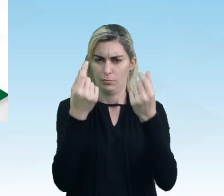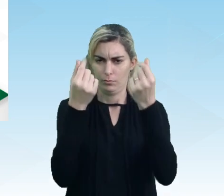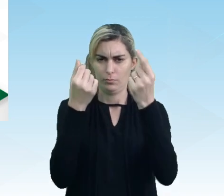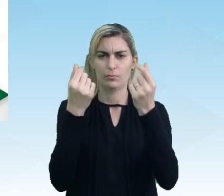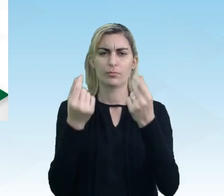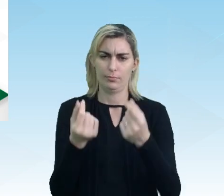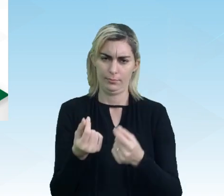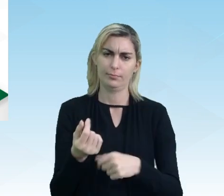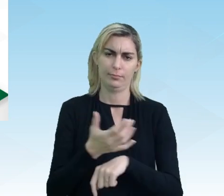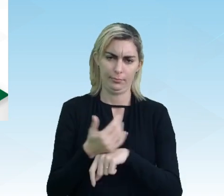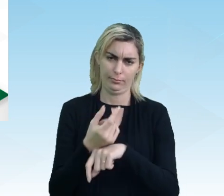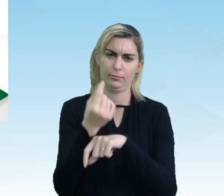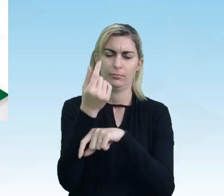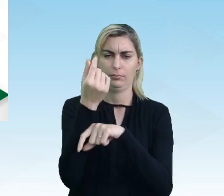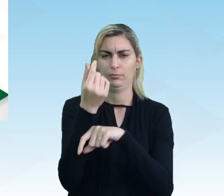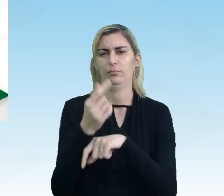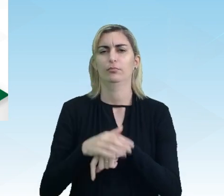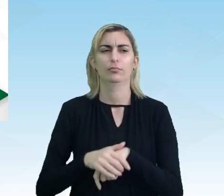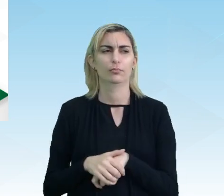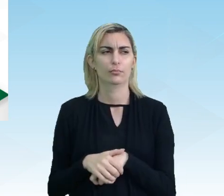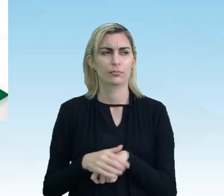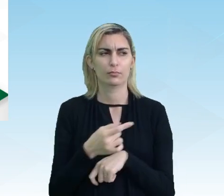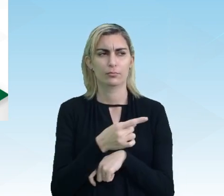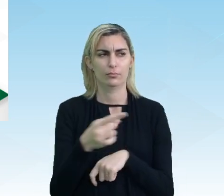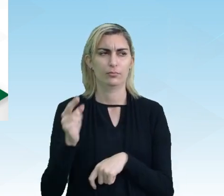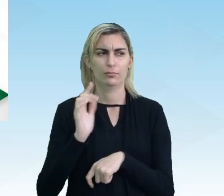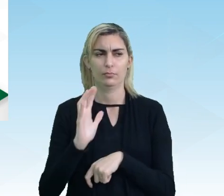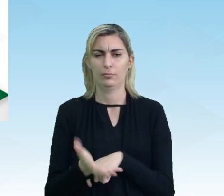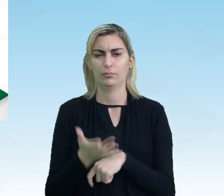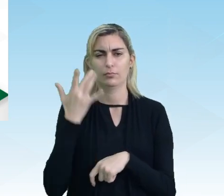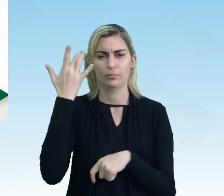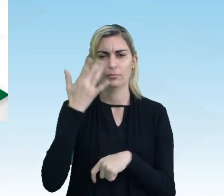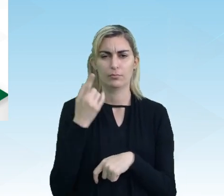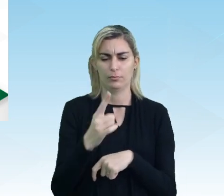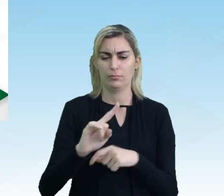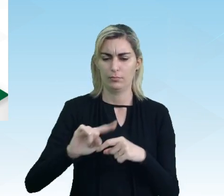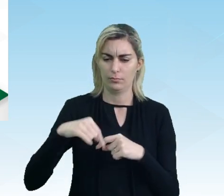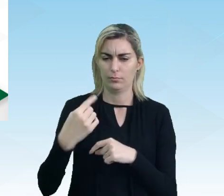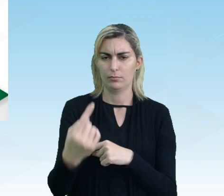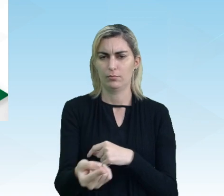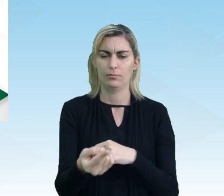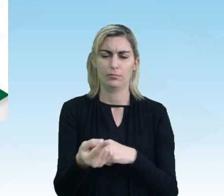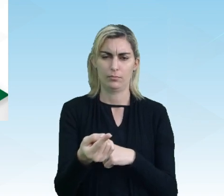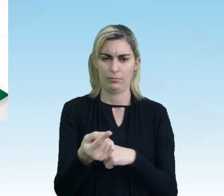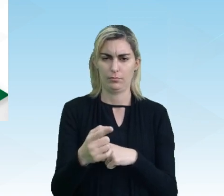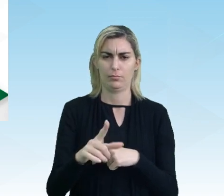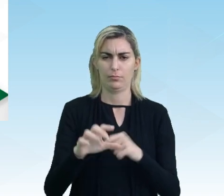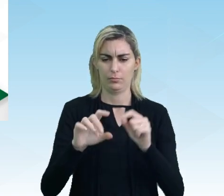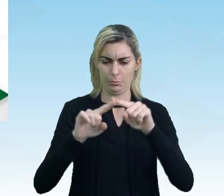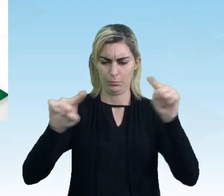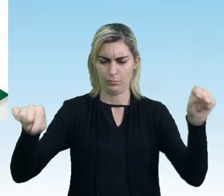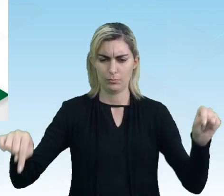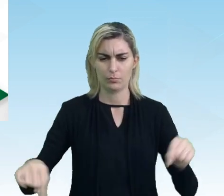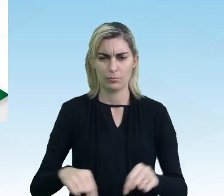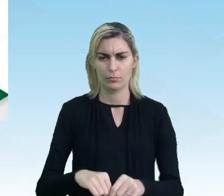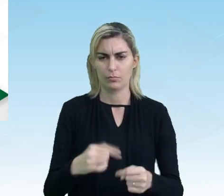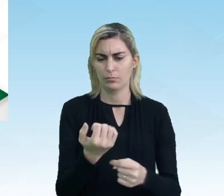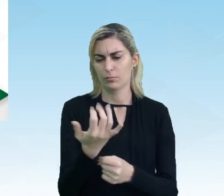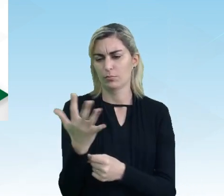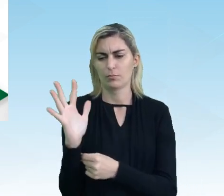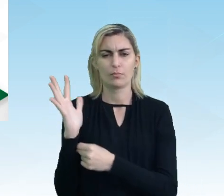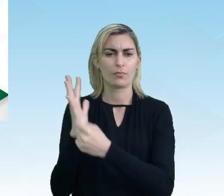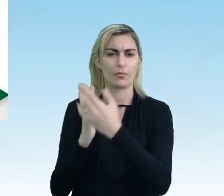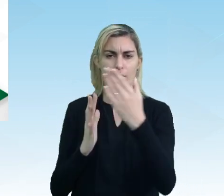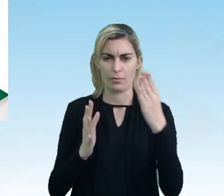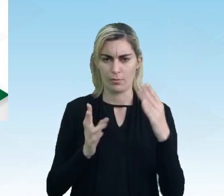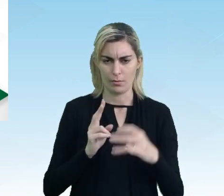né? Capital, capitalismo. Vocês já acham isso? Que depois que fica essa cratera aí no meio da floresta,